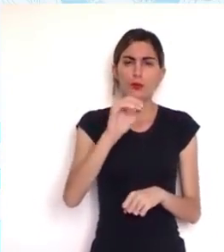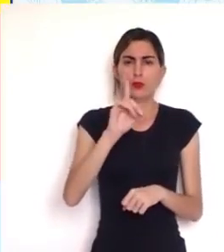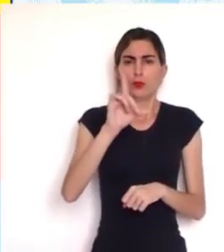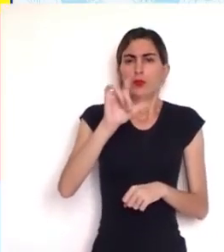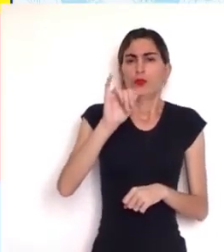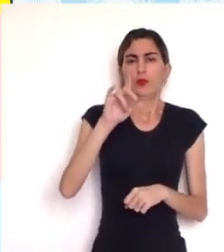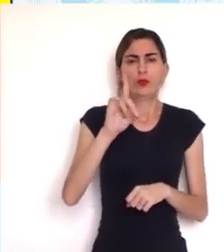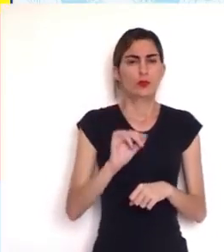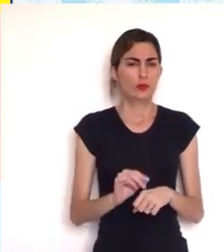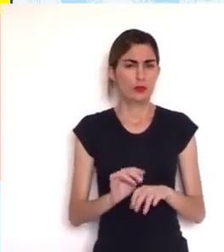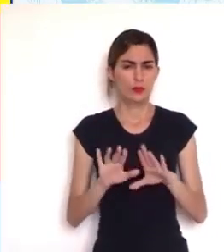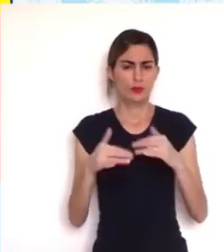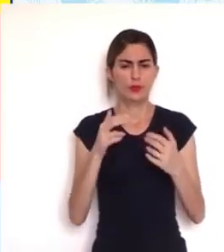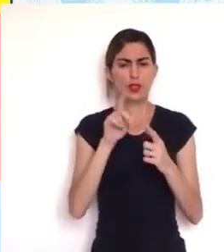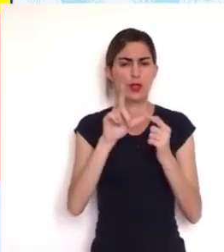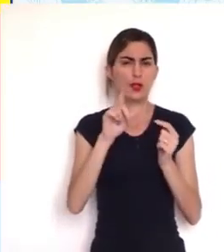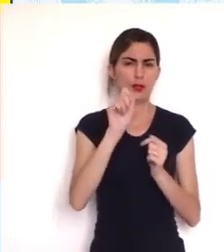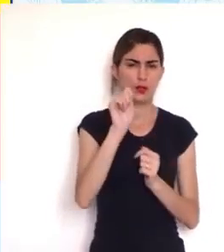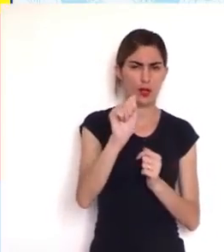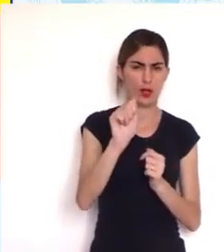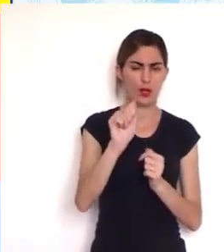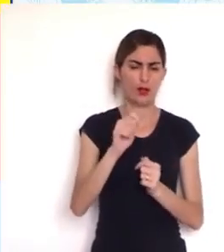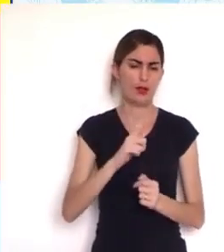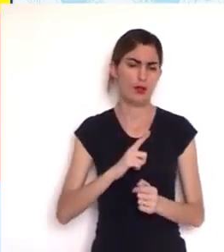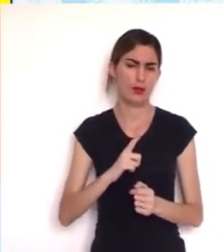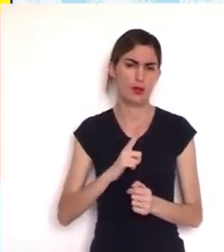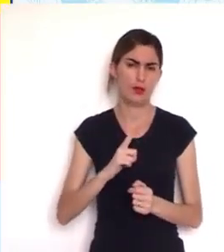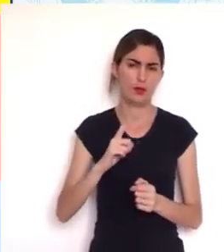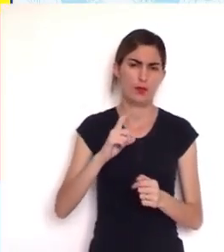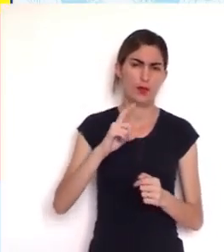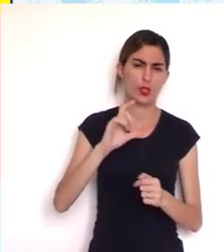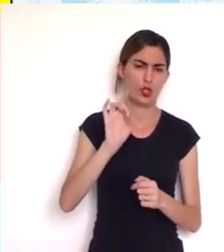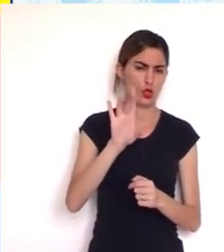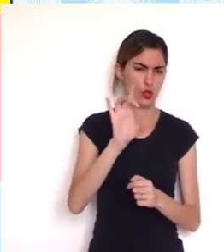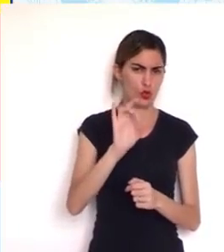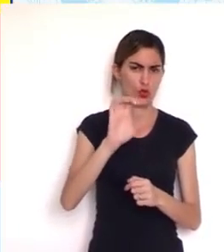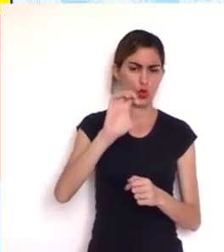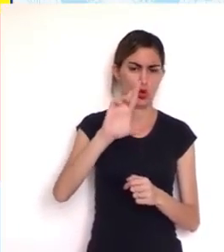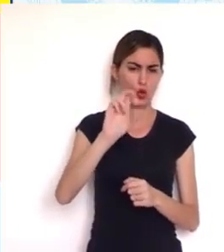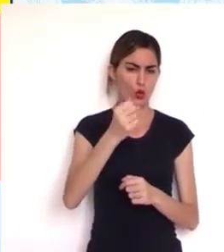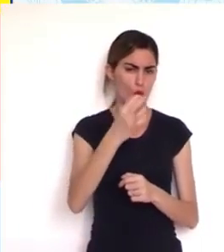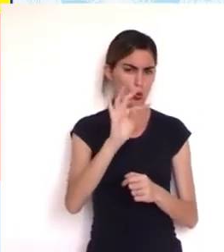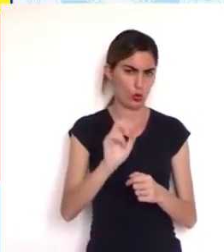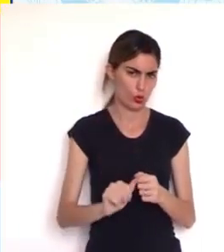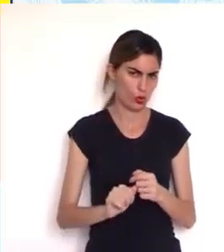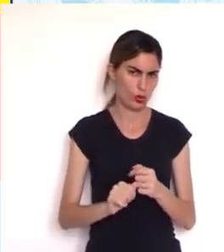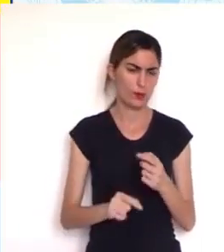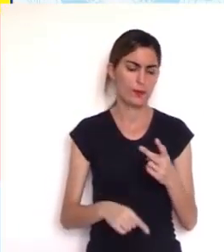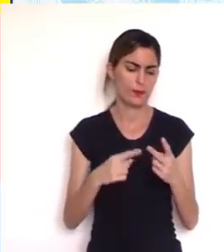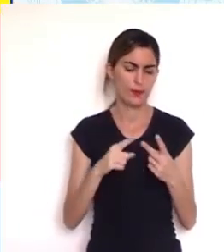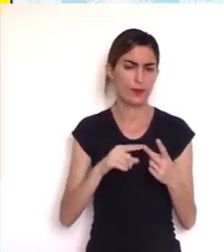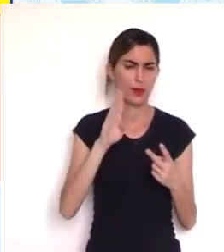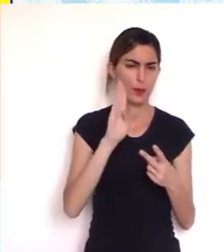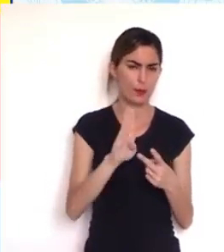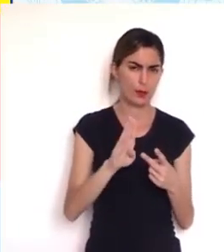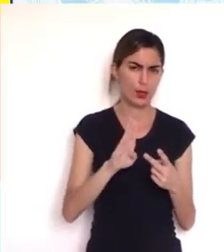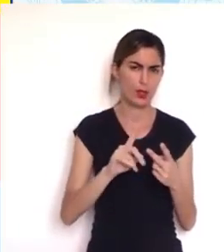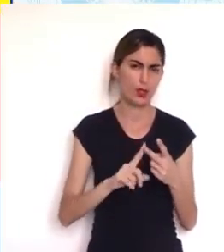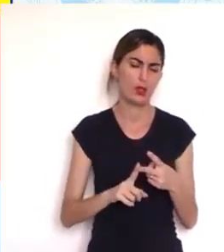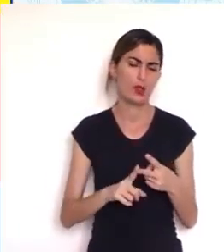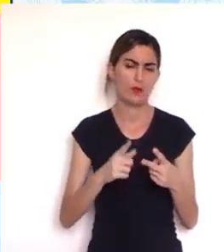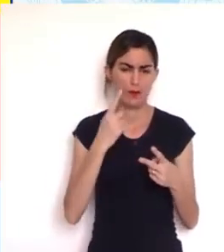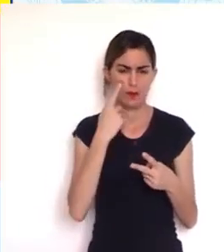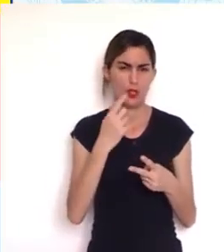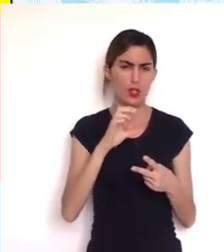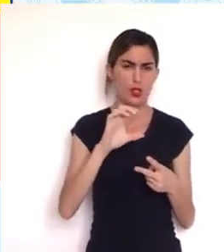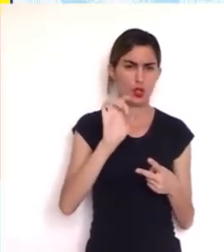sólido. Então, na letra A, você vê aí somente a crosta terrestre. Na letra B,